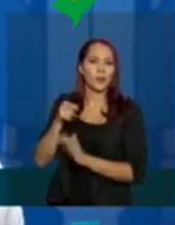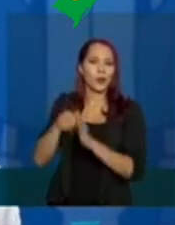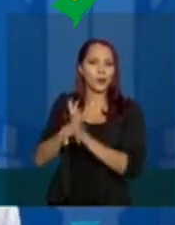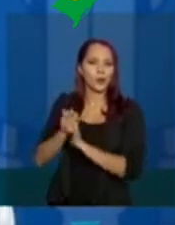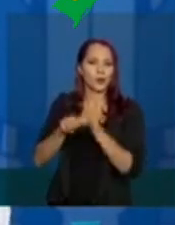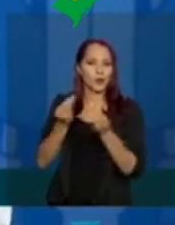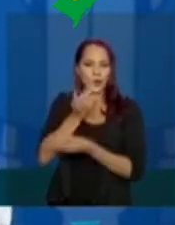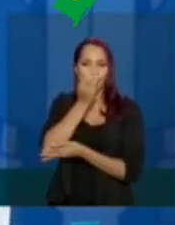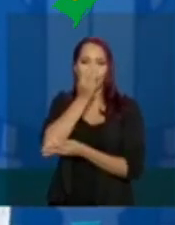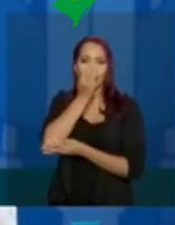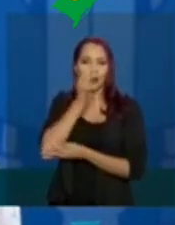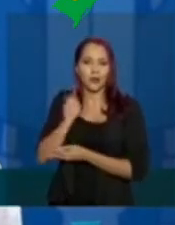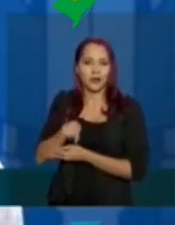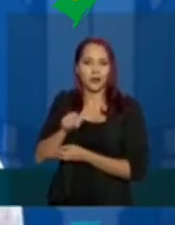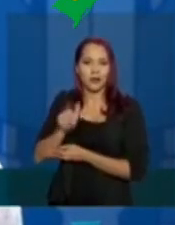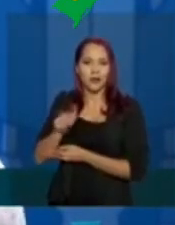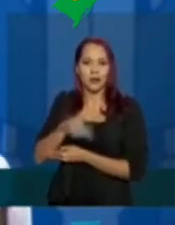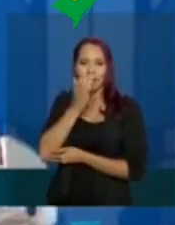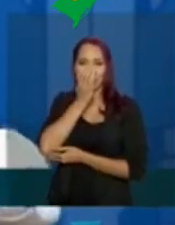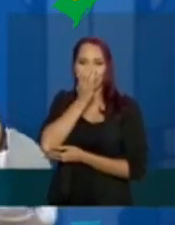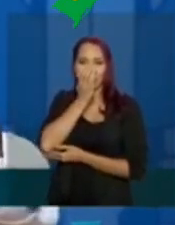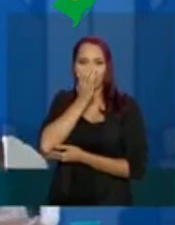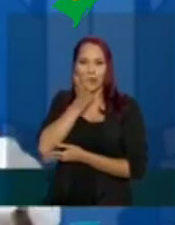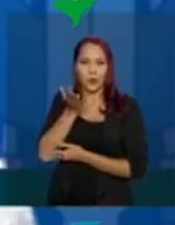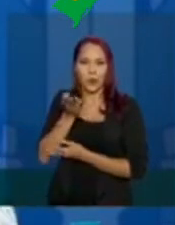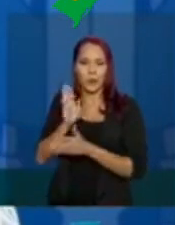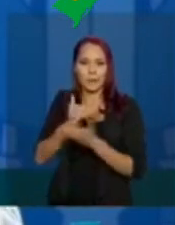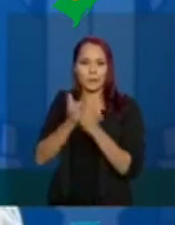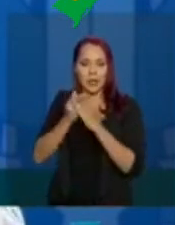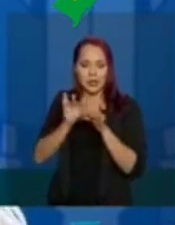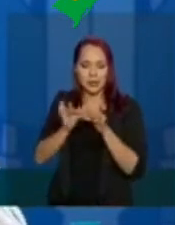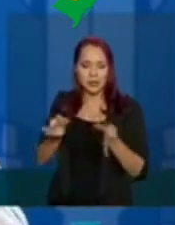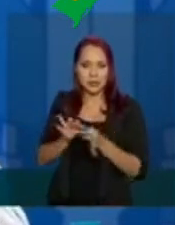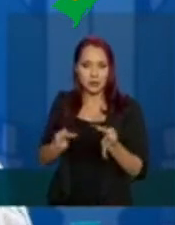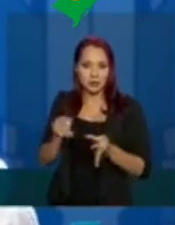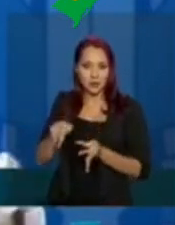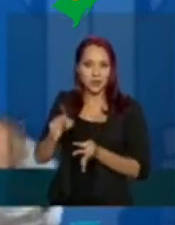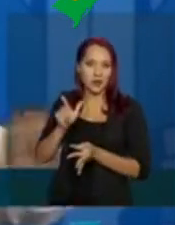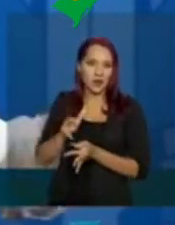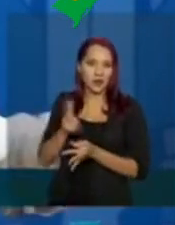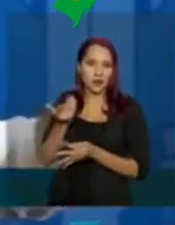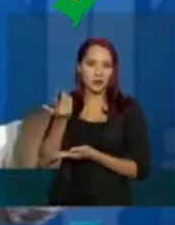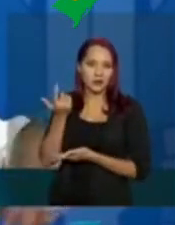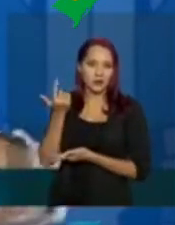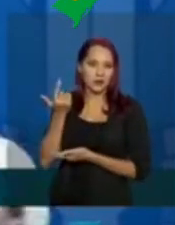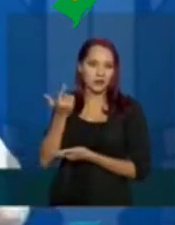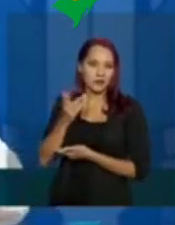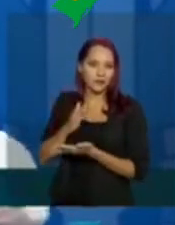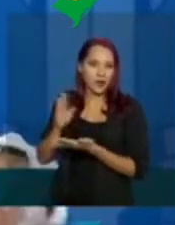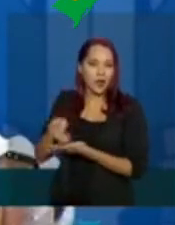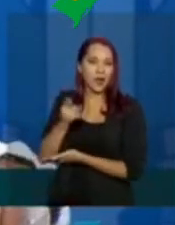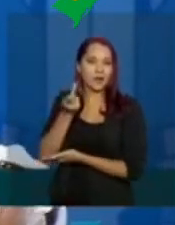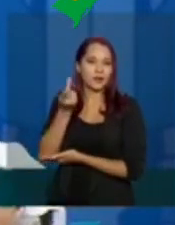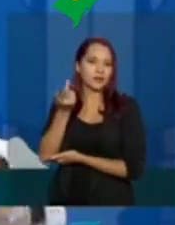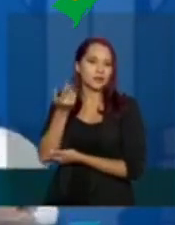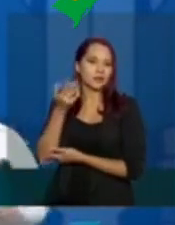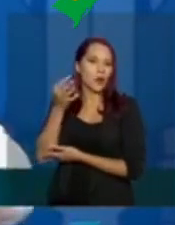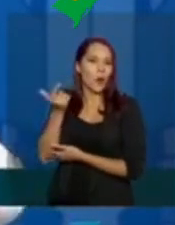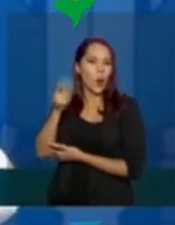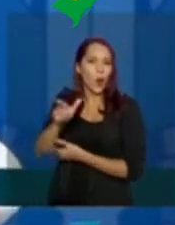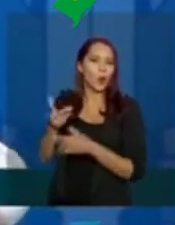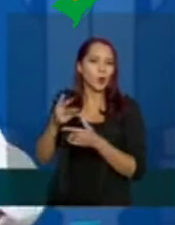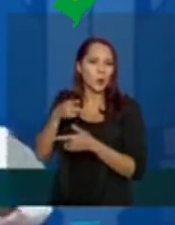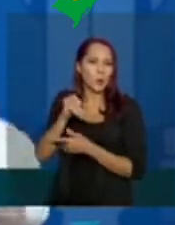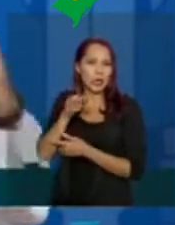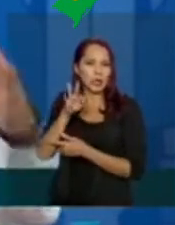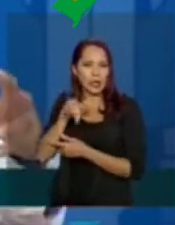respirador, que são o respirador mais simplesinho da Universidade Federal da Paraíba, o mais simples lá da Politécnica.